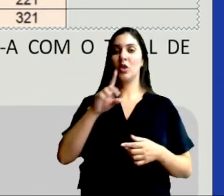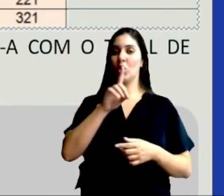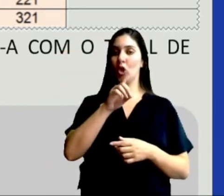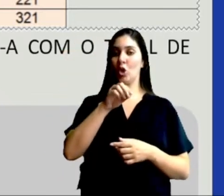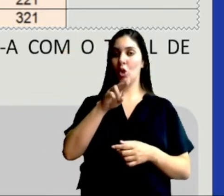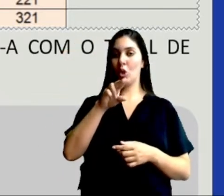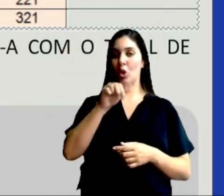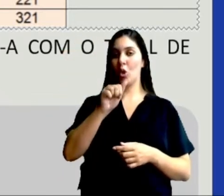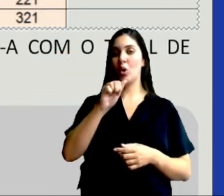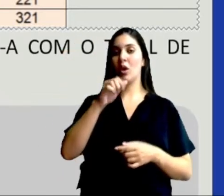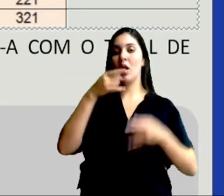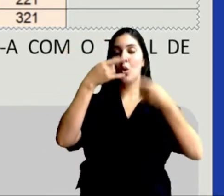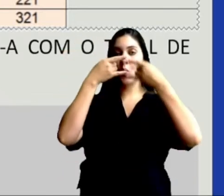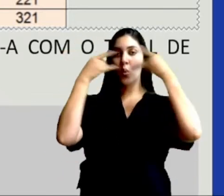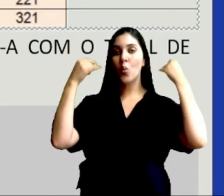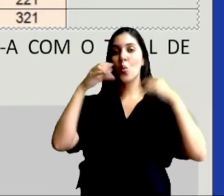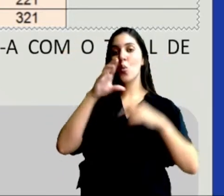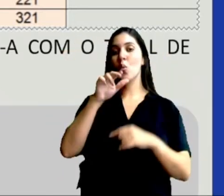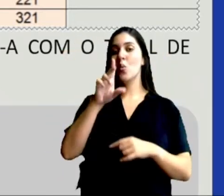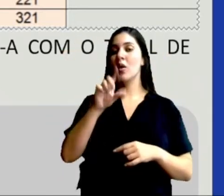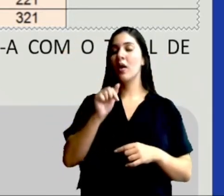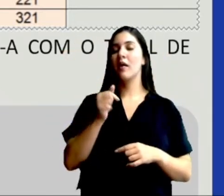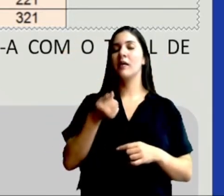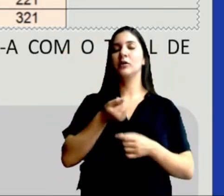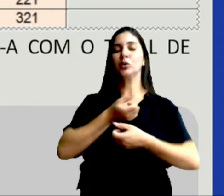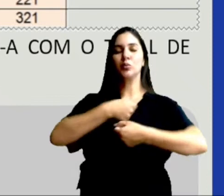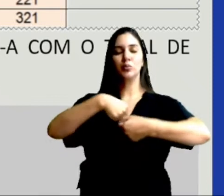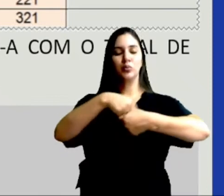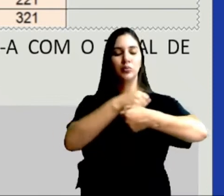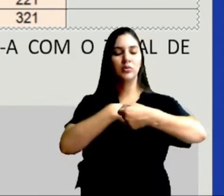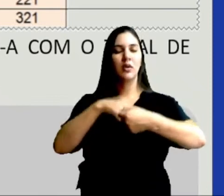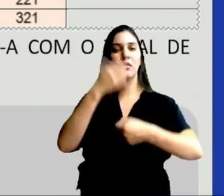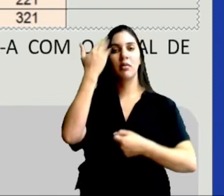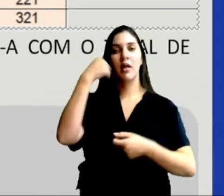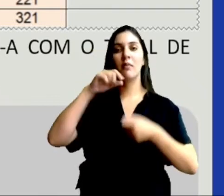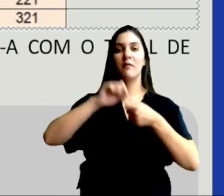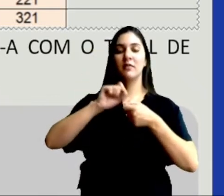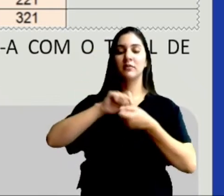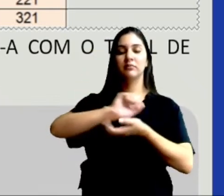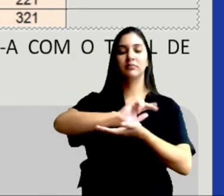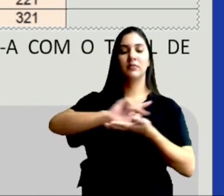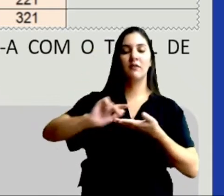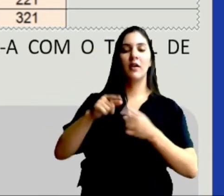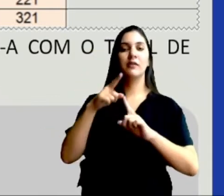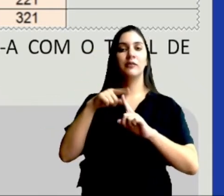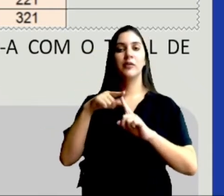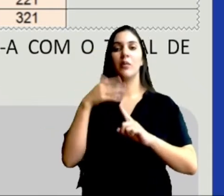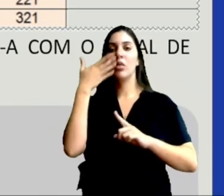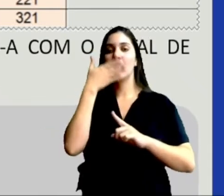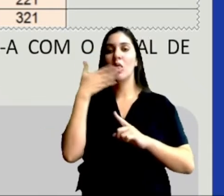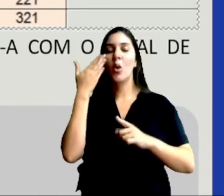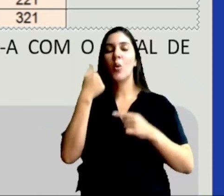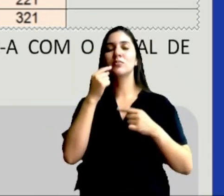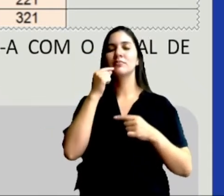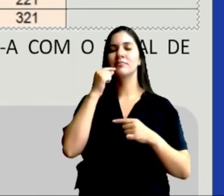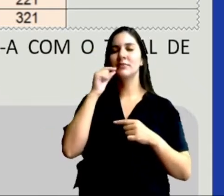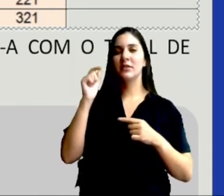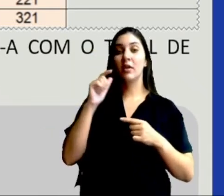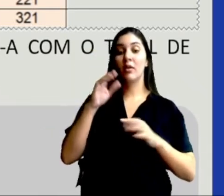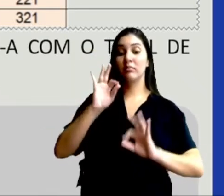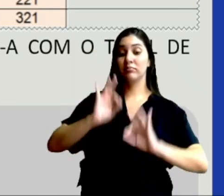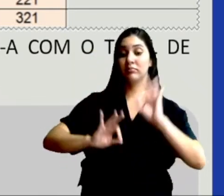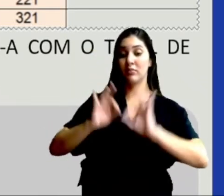Cuca é uma grande cozinheira. Ela sabe fazer vários tipos de doces e salgados. Para